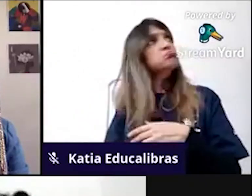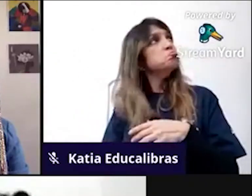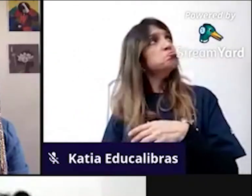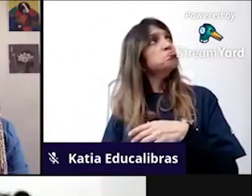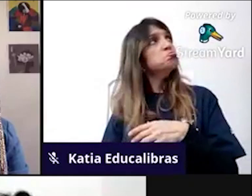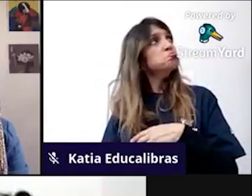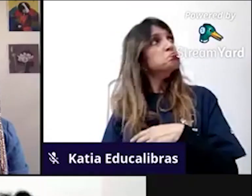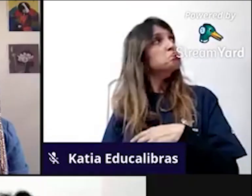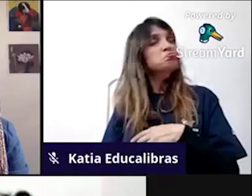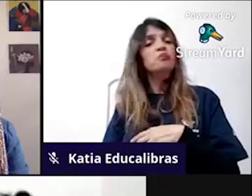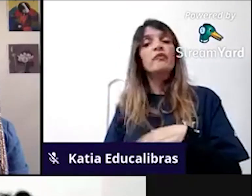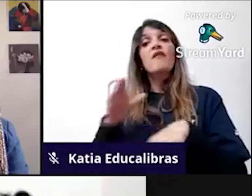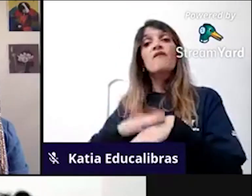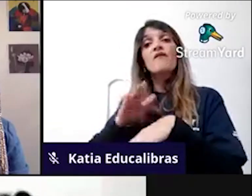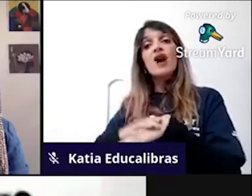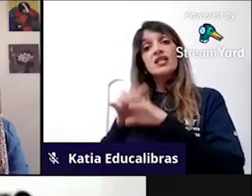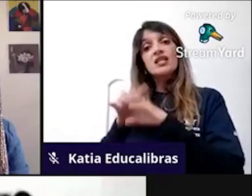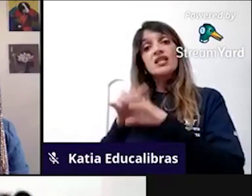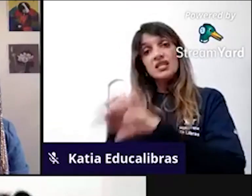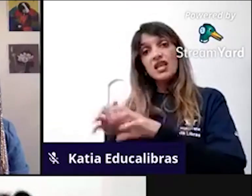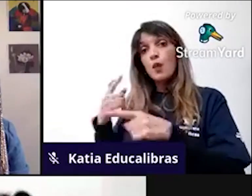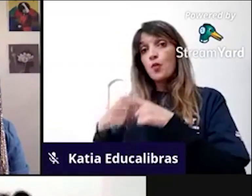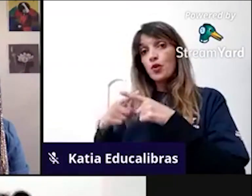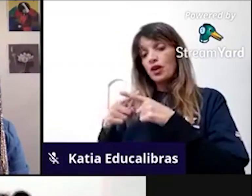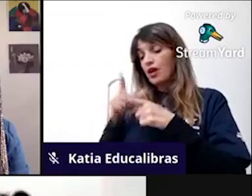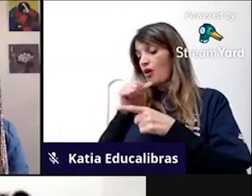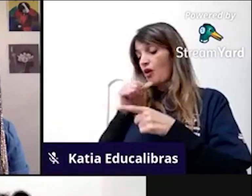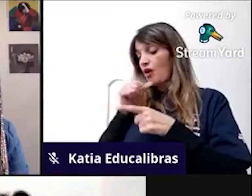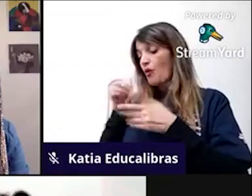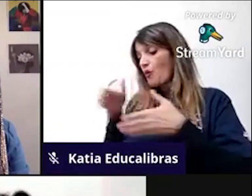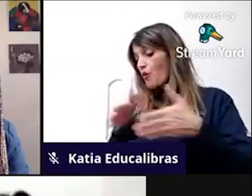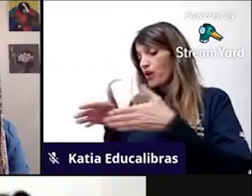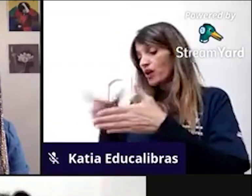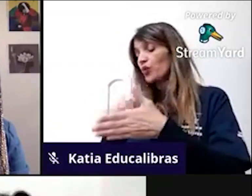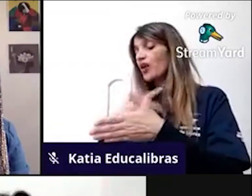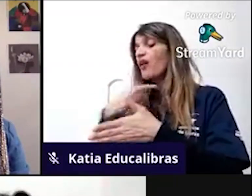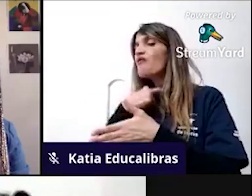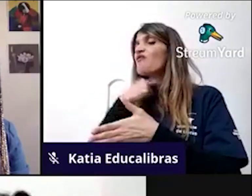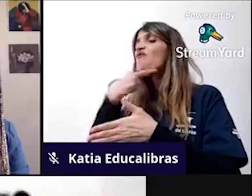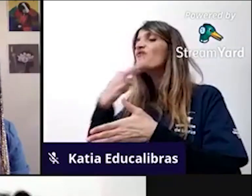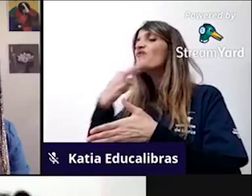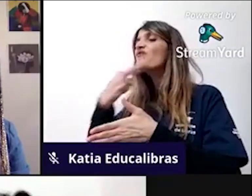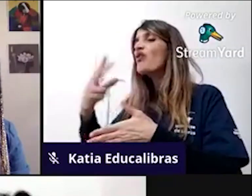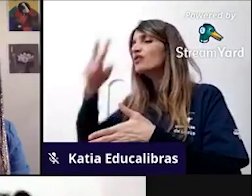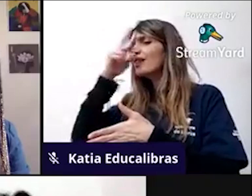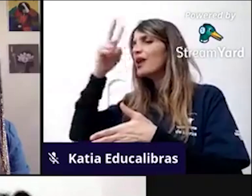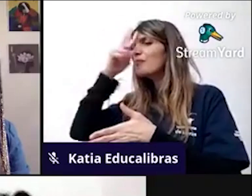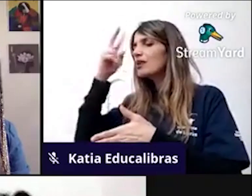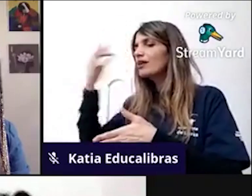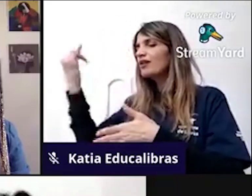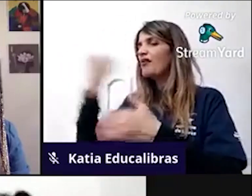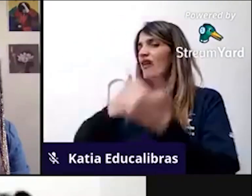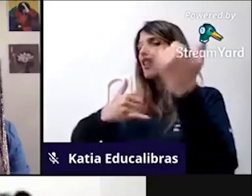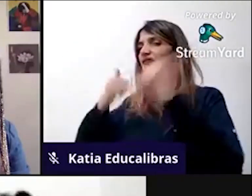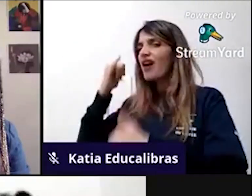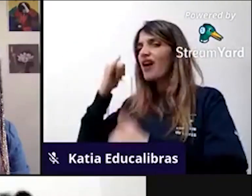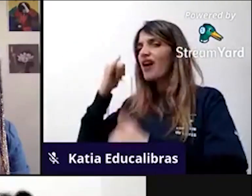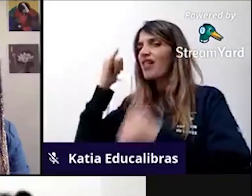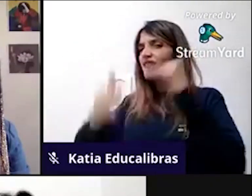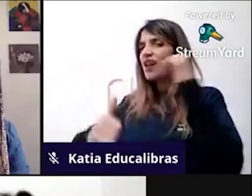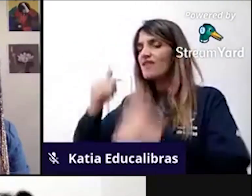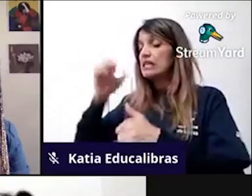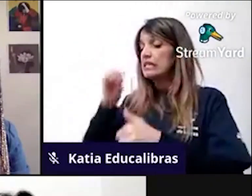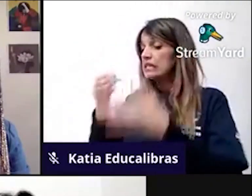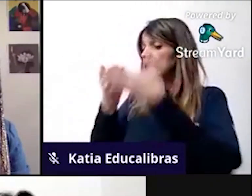Ele faz isso porque dentro dele tem uma voz que fica lembrando para ele que se ele desistir de